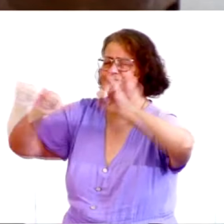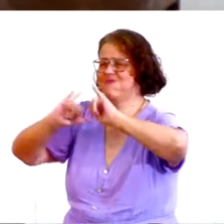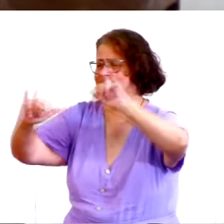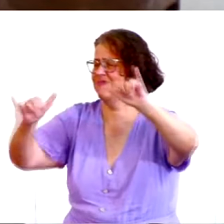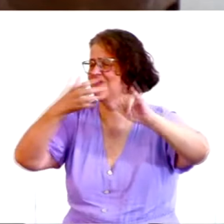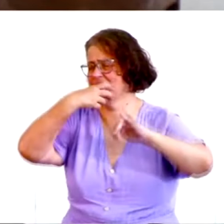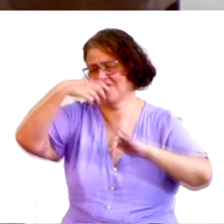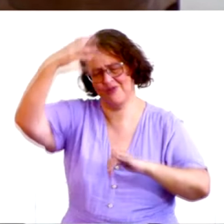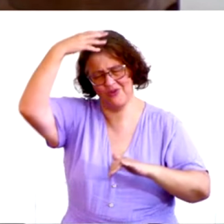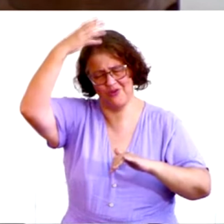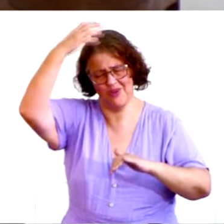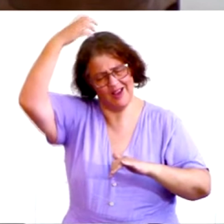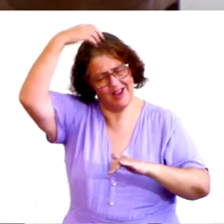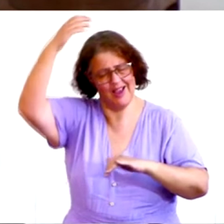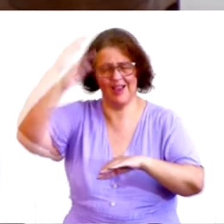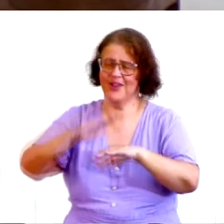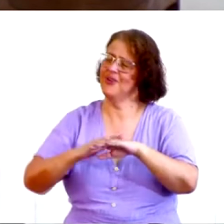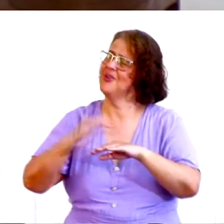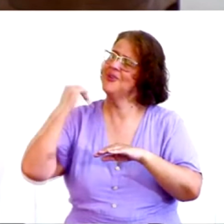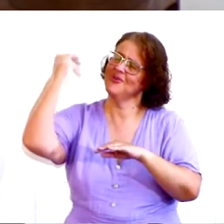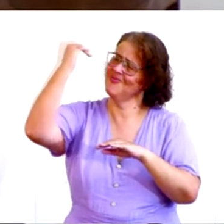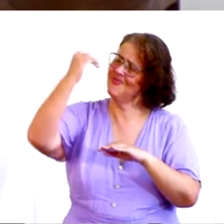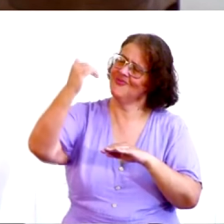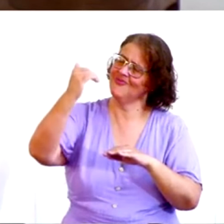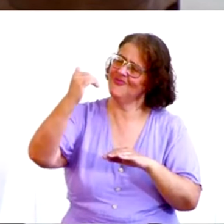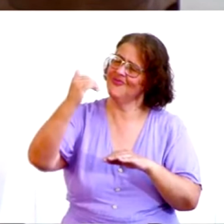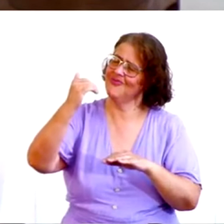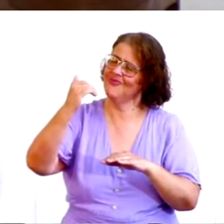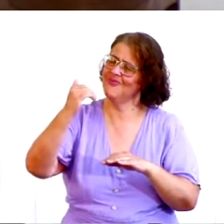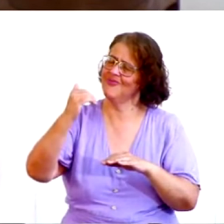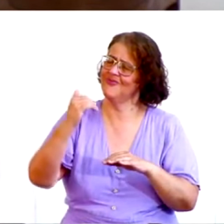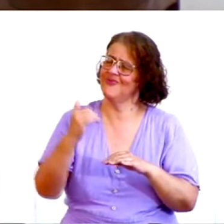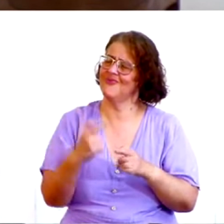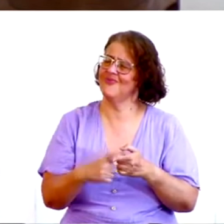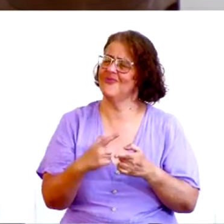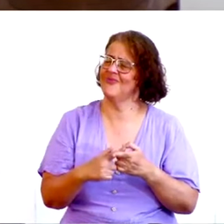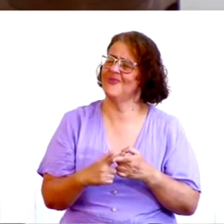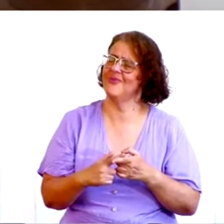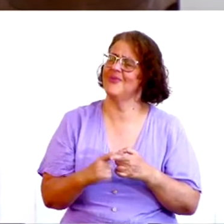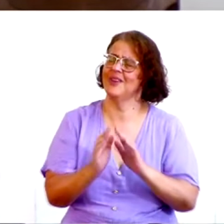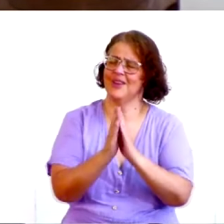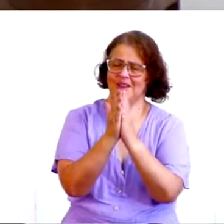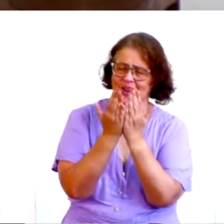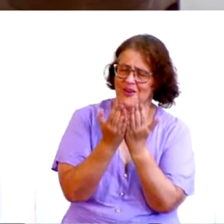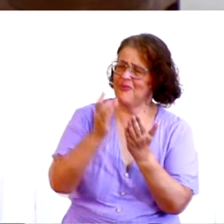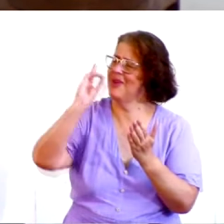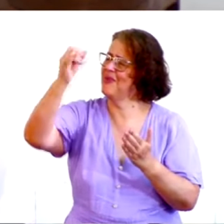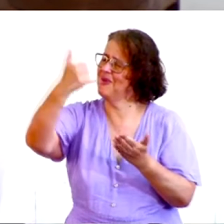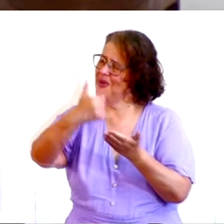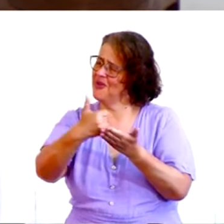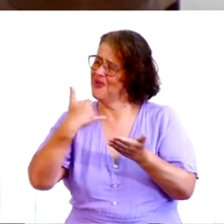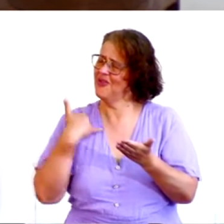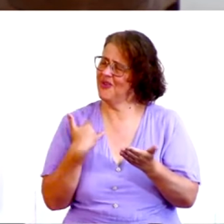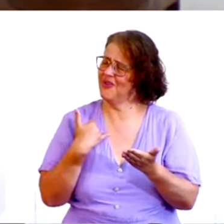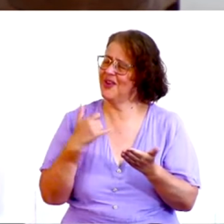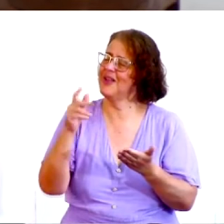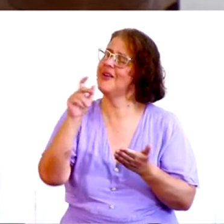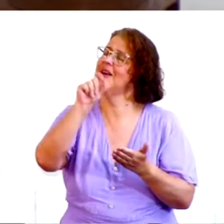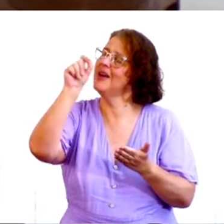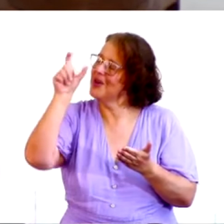Rei dos Reis também se chamou de pastor e a palavra diz que as ovelhas ouvem a voz do seu pastor